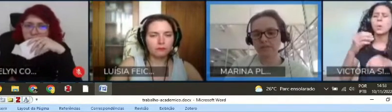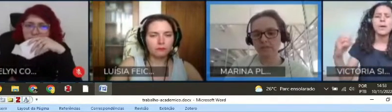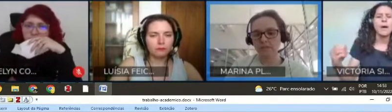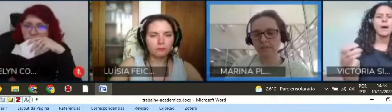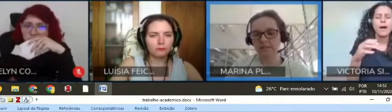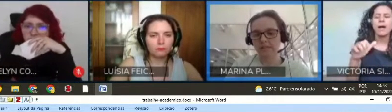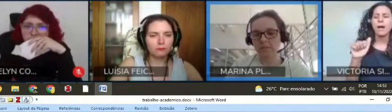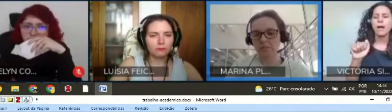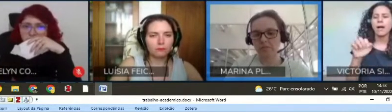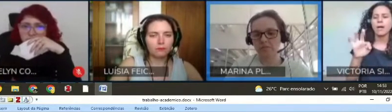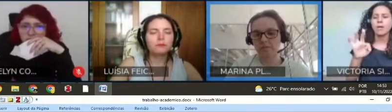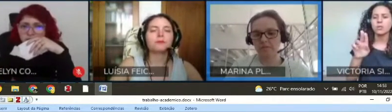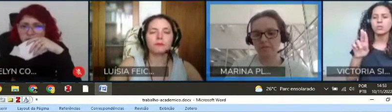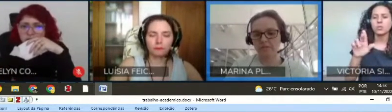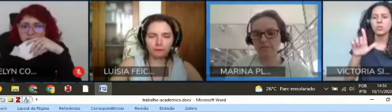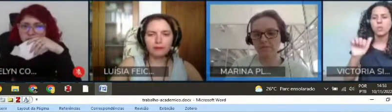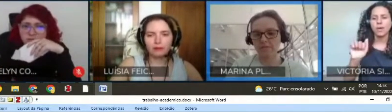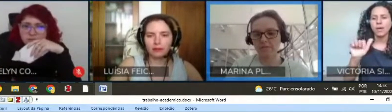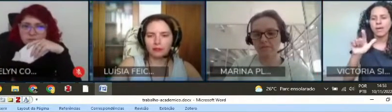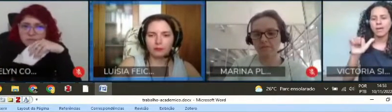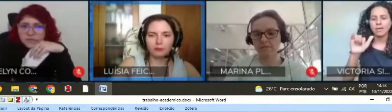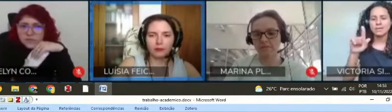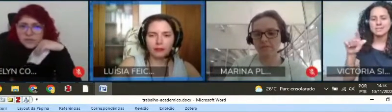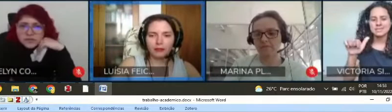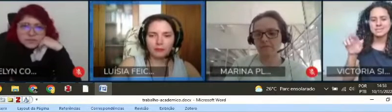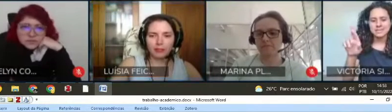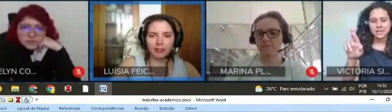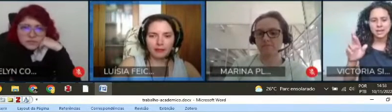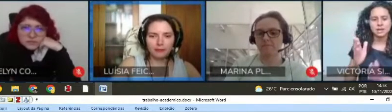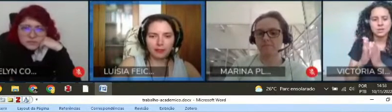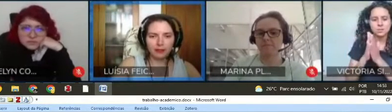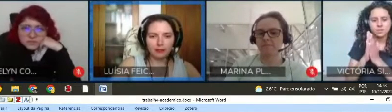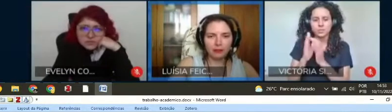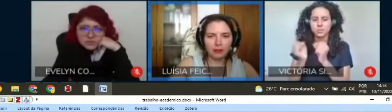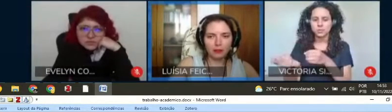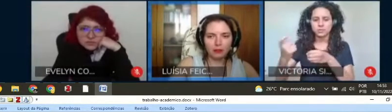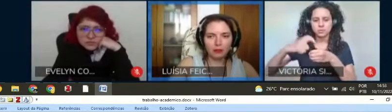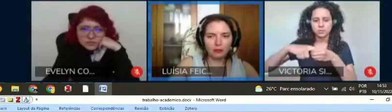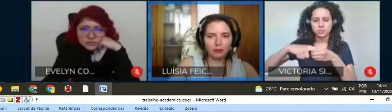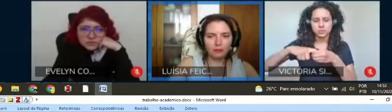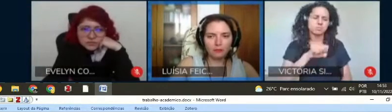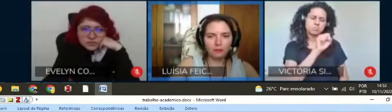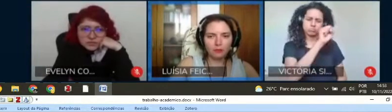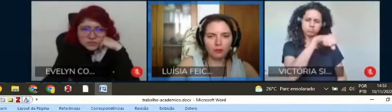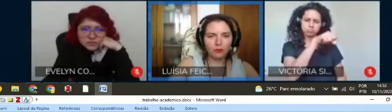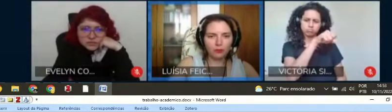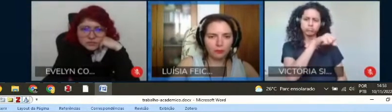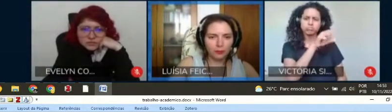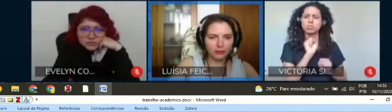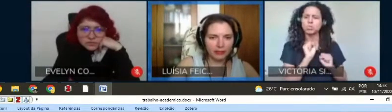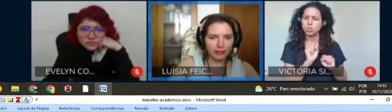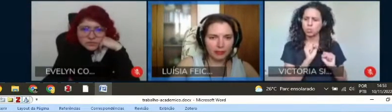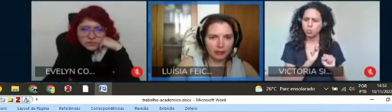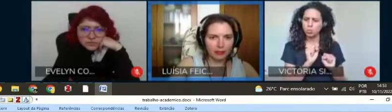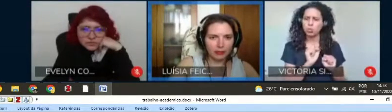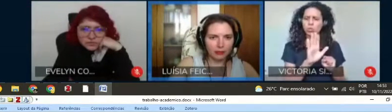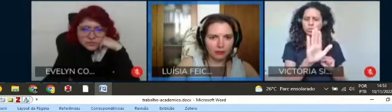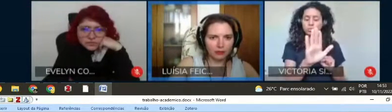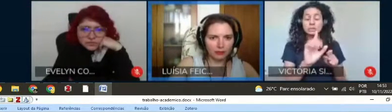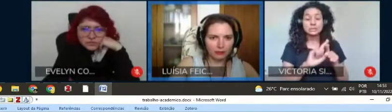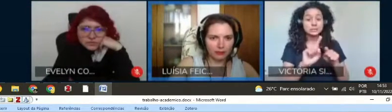foi feita essa solicitação, por favor. Certo. Obrigada, Marina. Só vou mostrar aqui que a